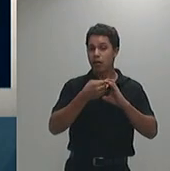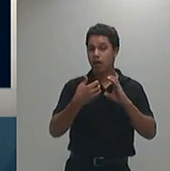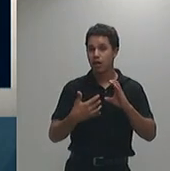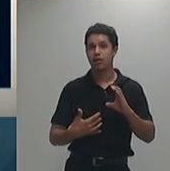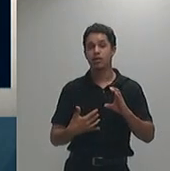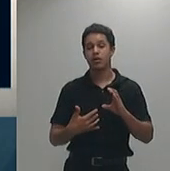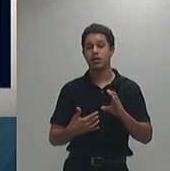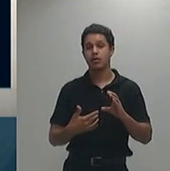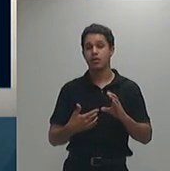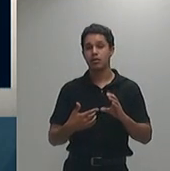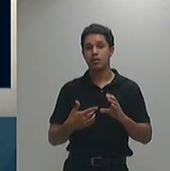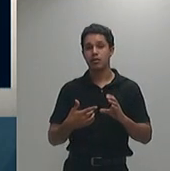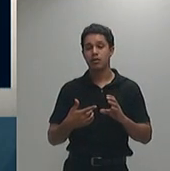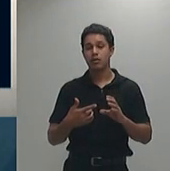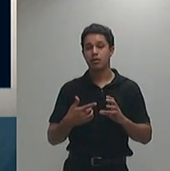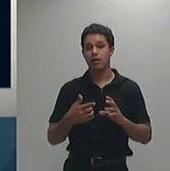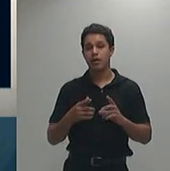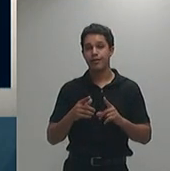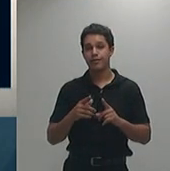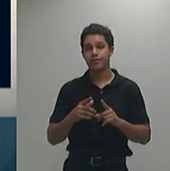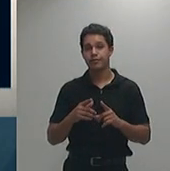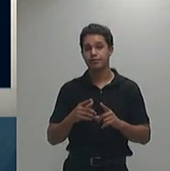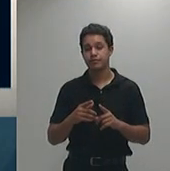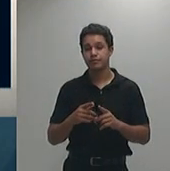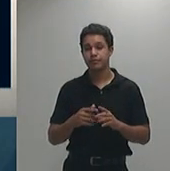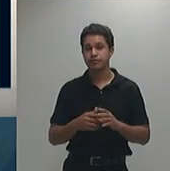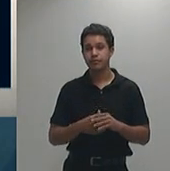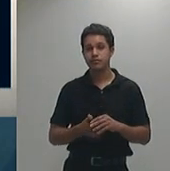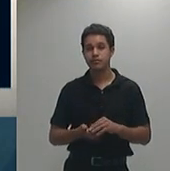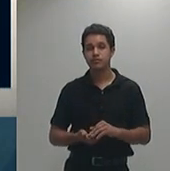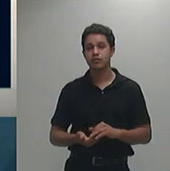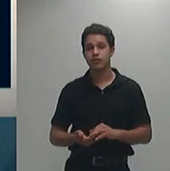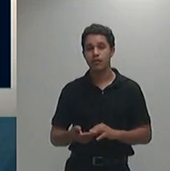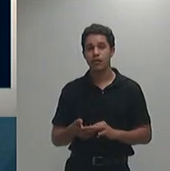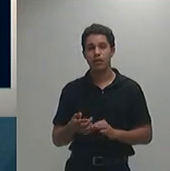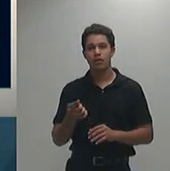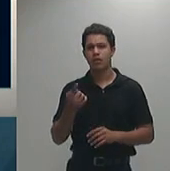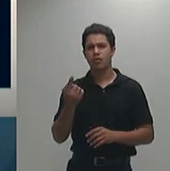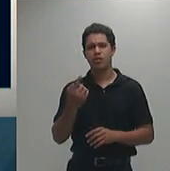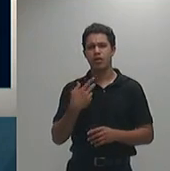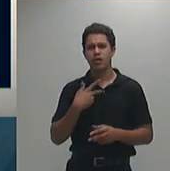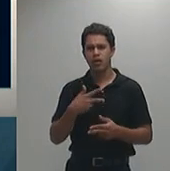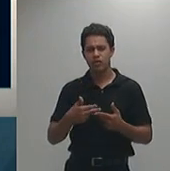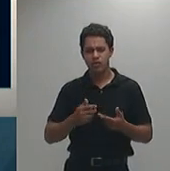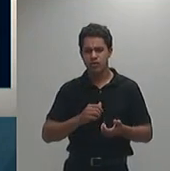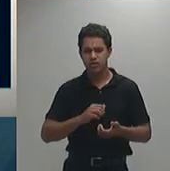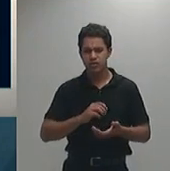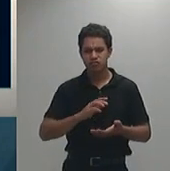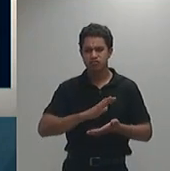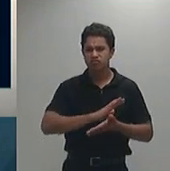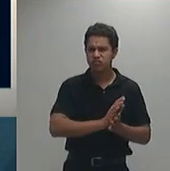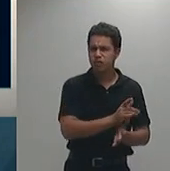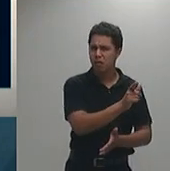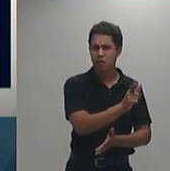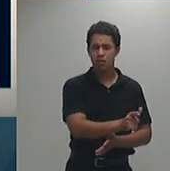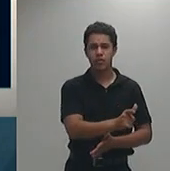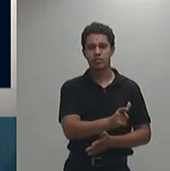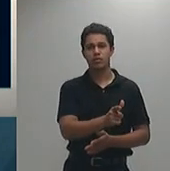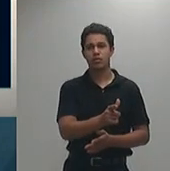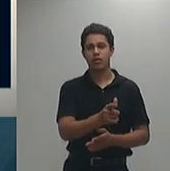não pode caracterizar eventualmente a um até de crueldade para com o beneficiário